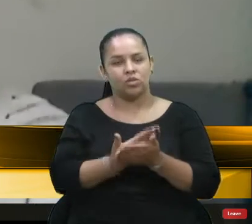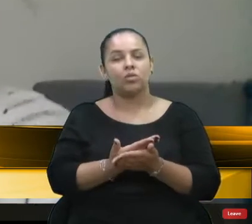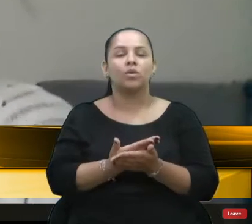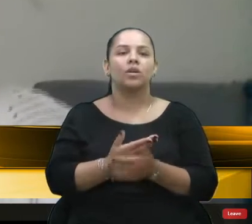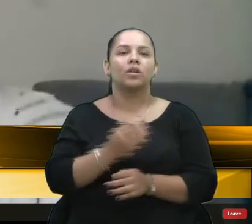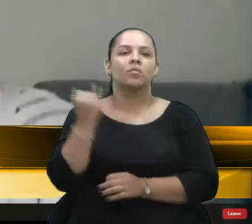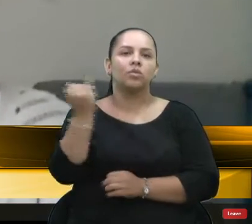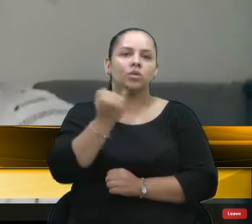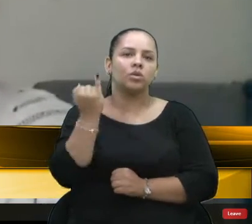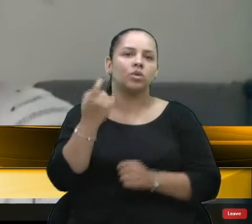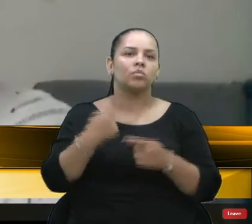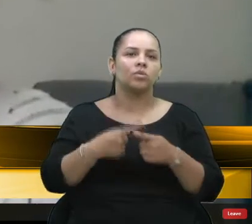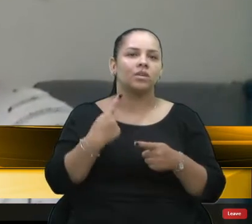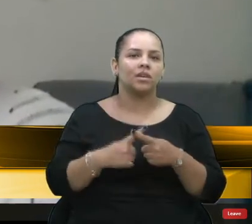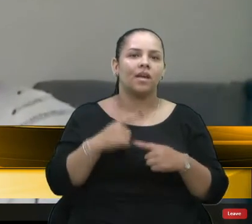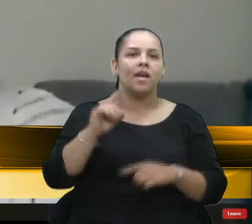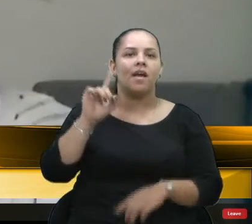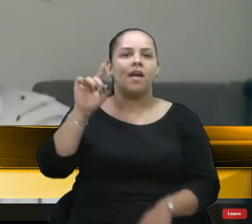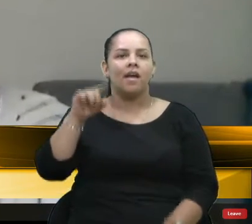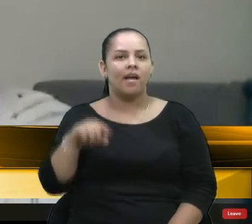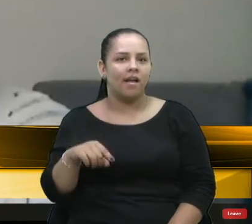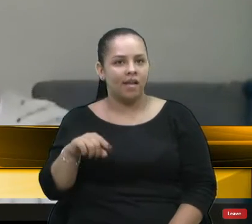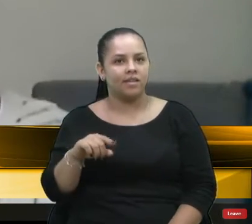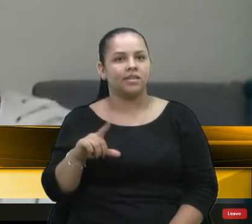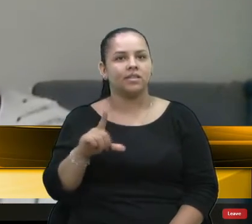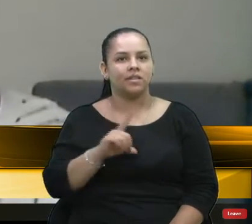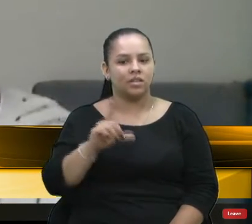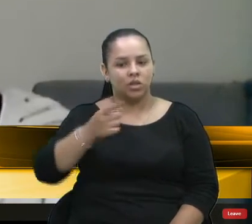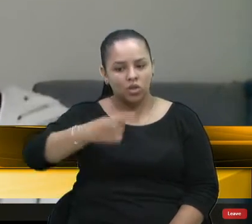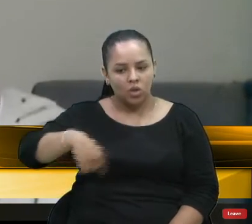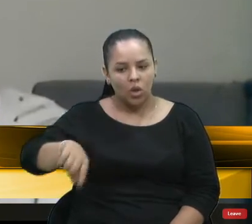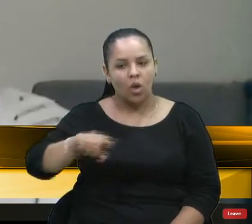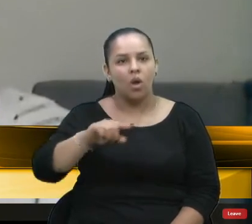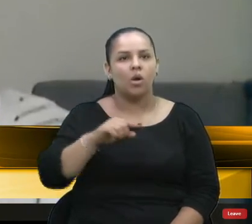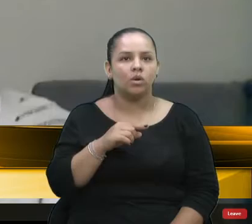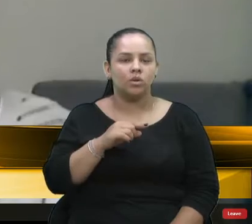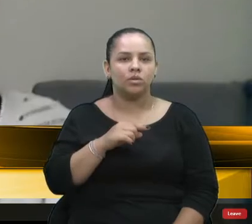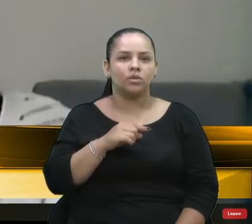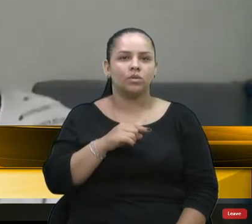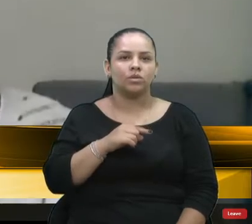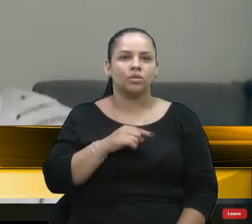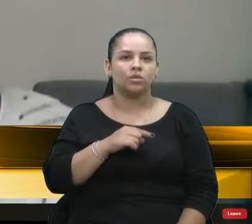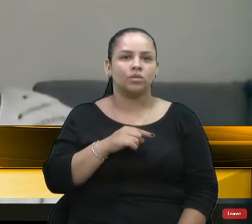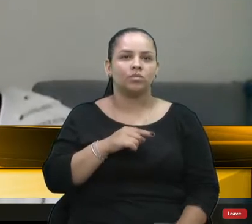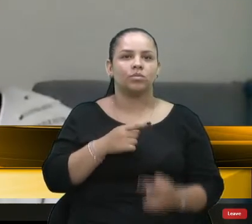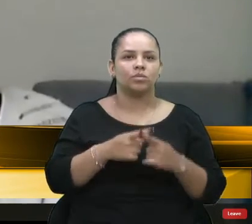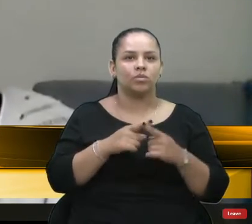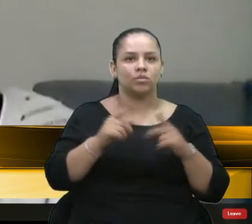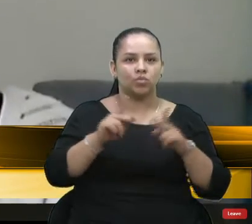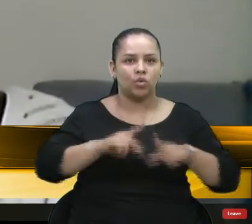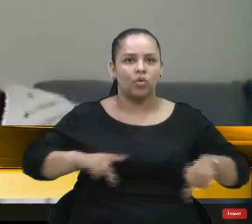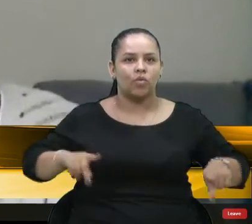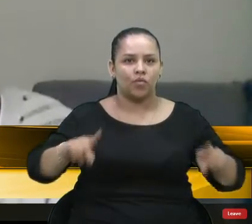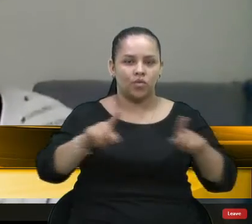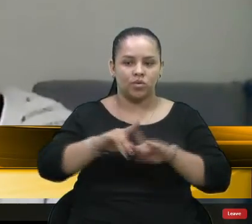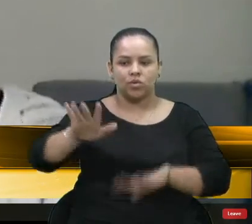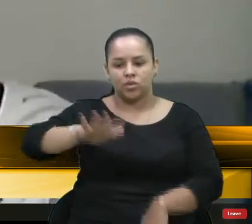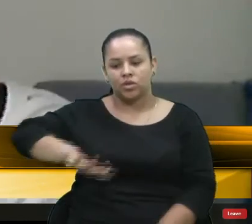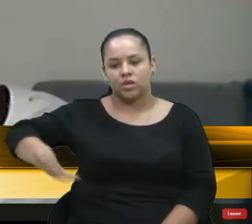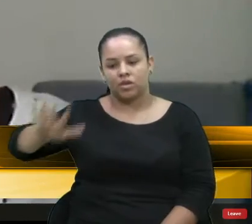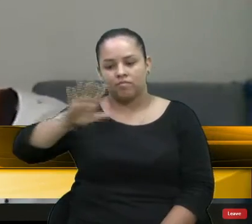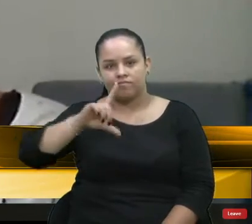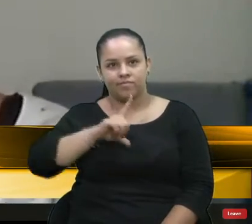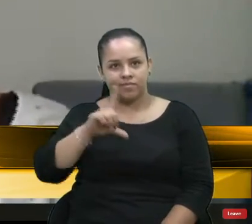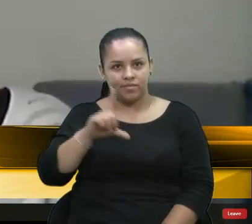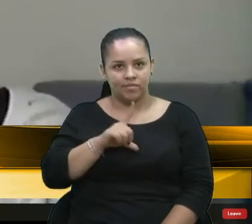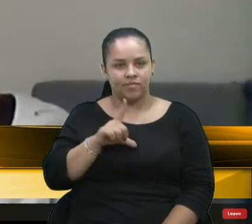pontos. É um consenso aqui entre nós a situação que a população em geral enfrenta. Em